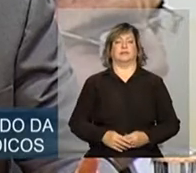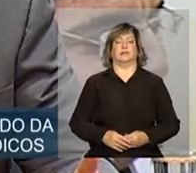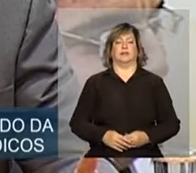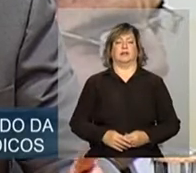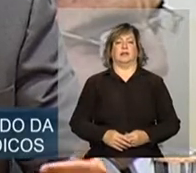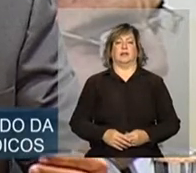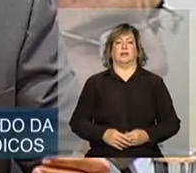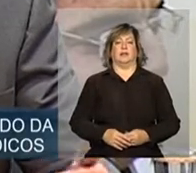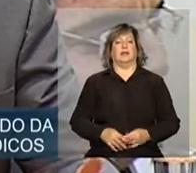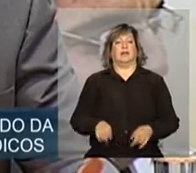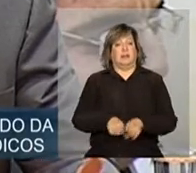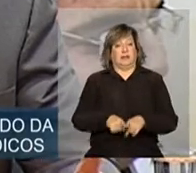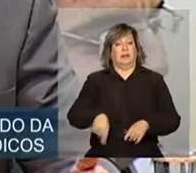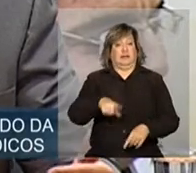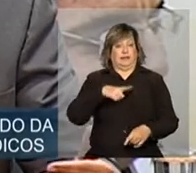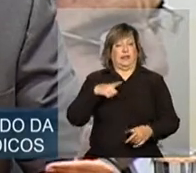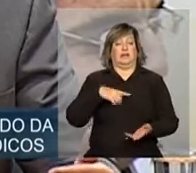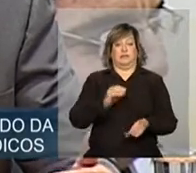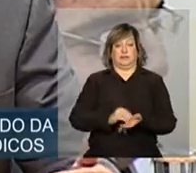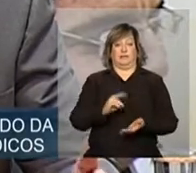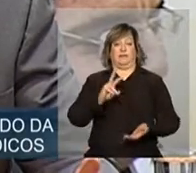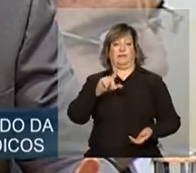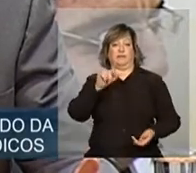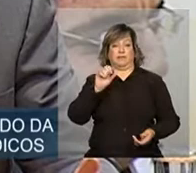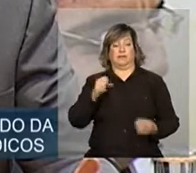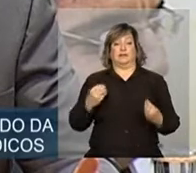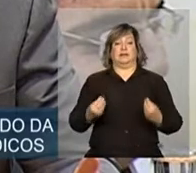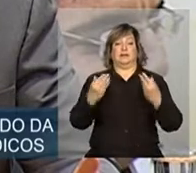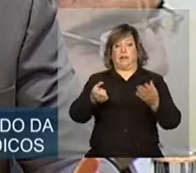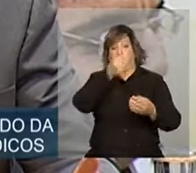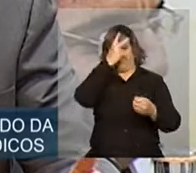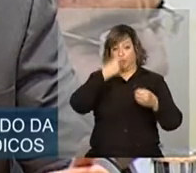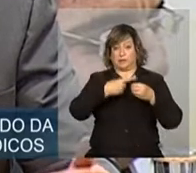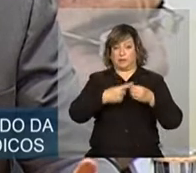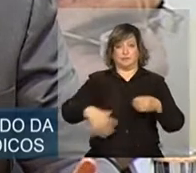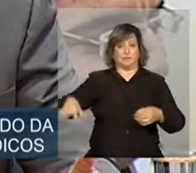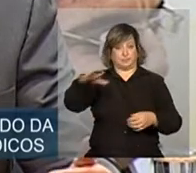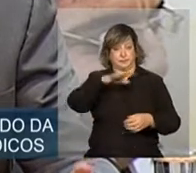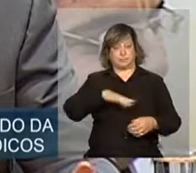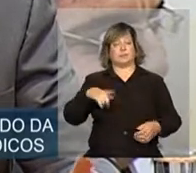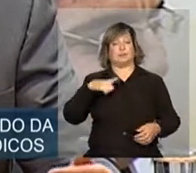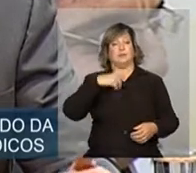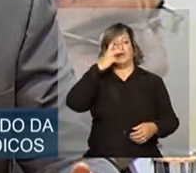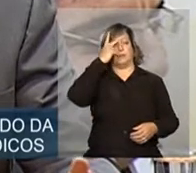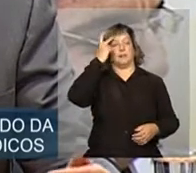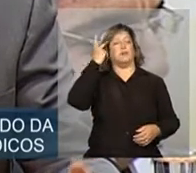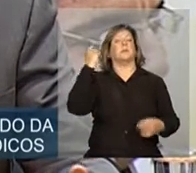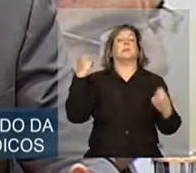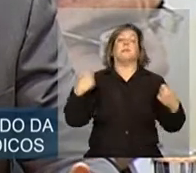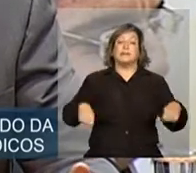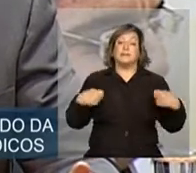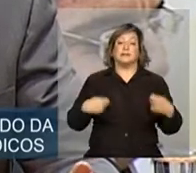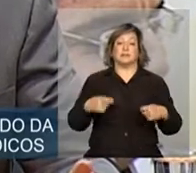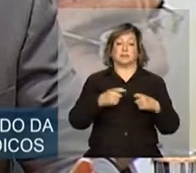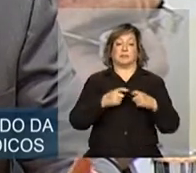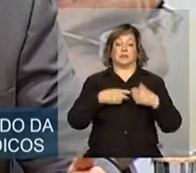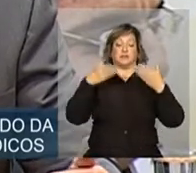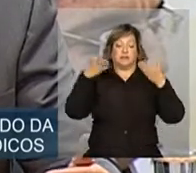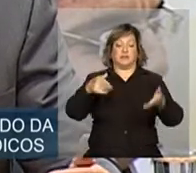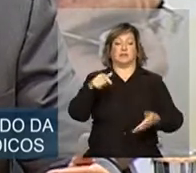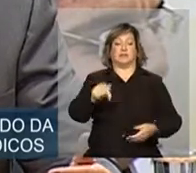que ainda tem vagas oferecidas pelos municípios e tem pessoas que precisam da presença desse médico